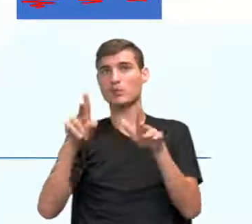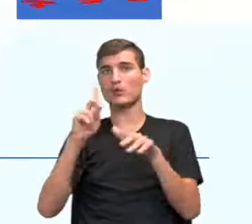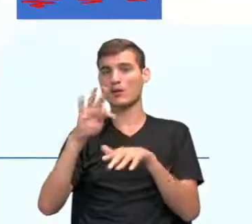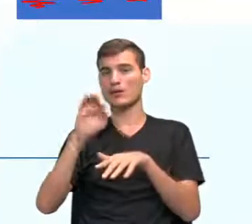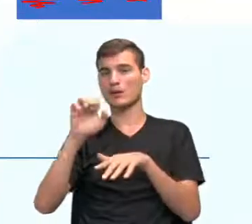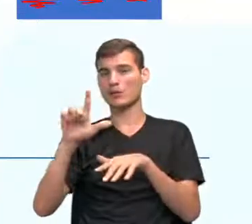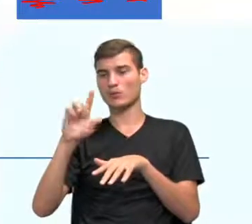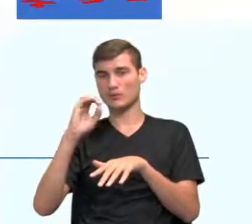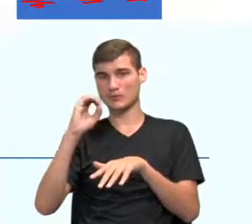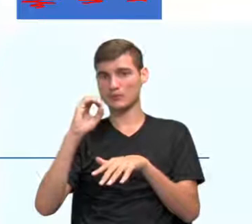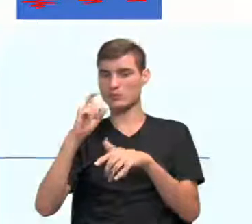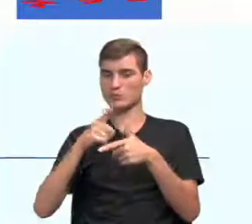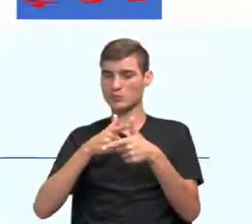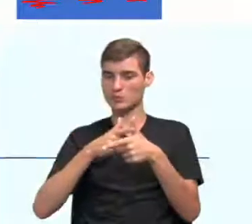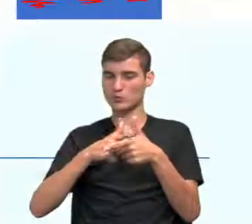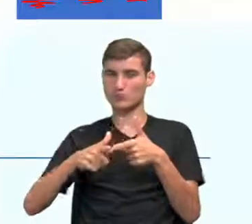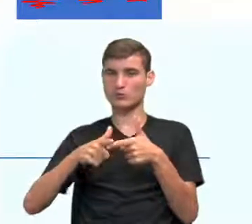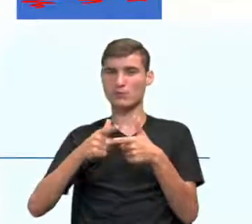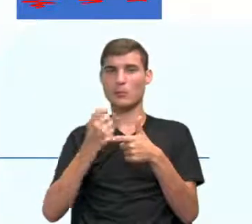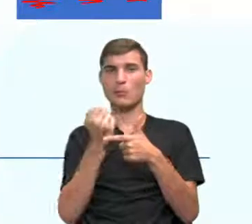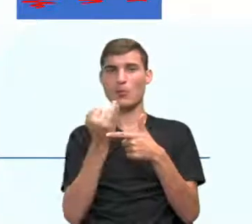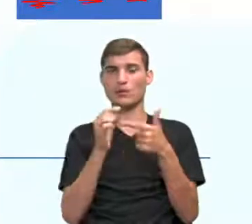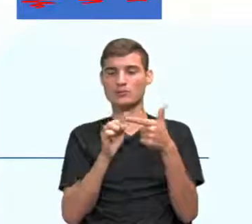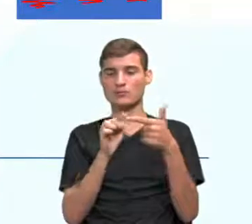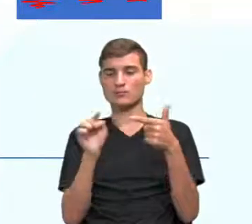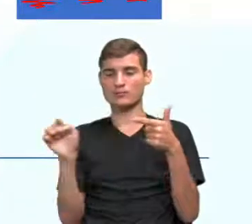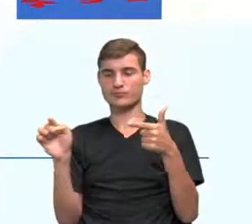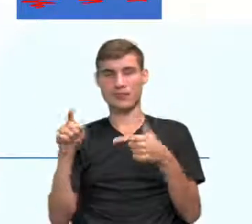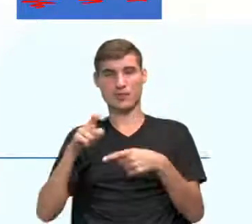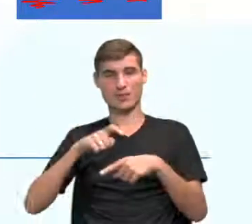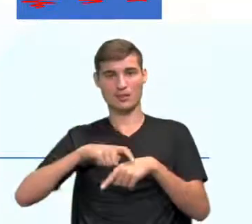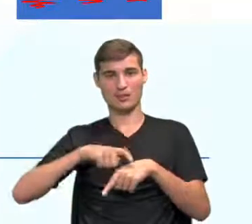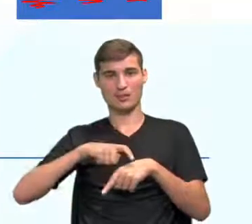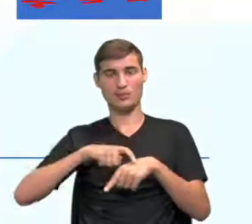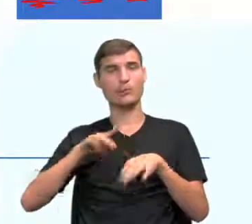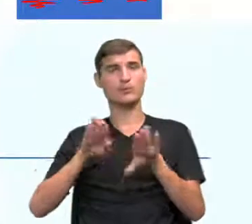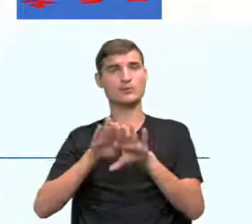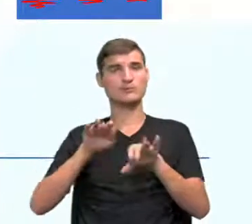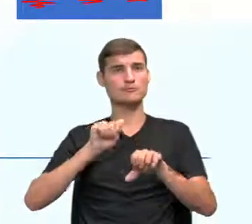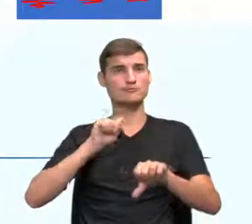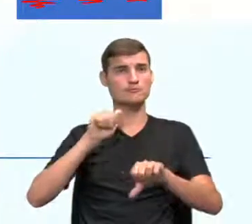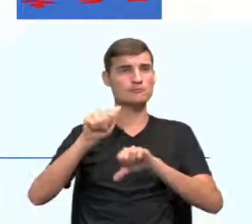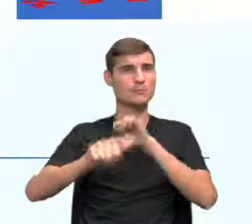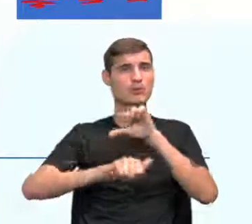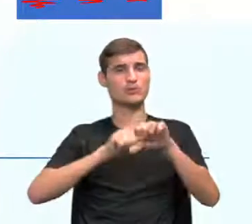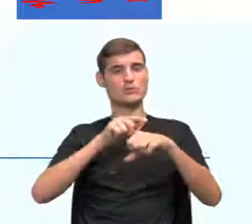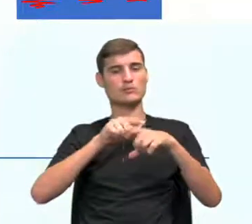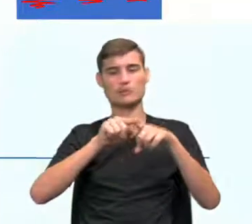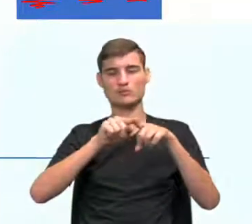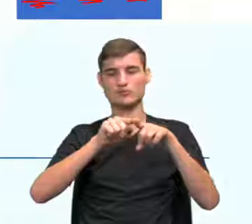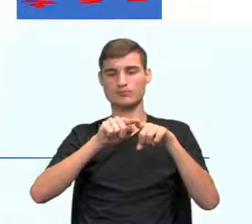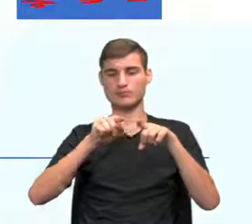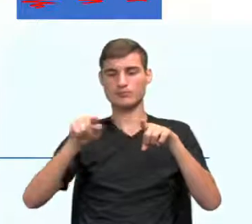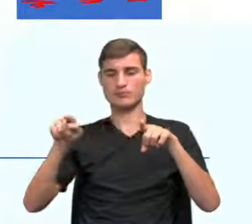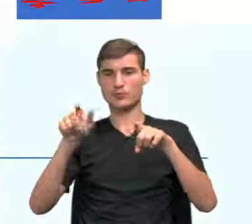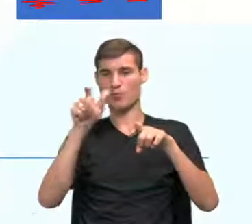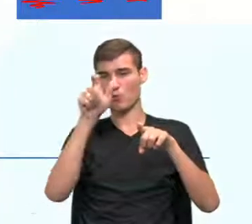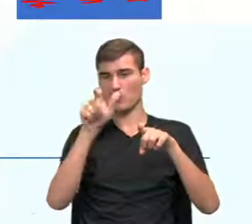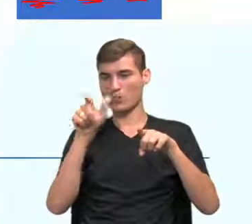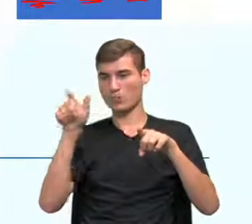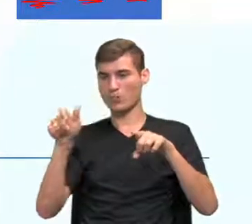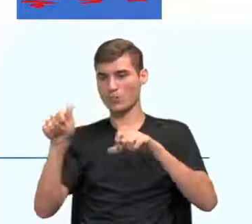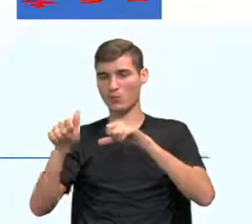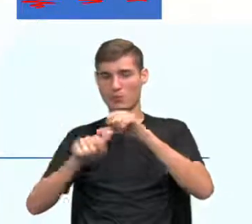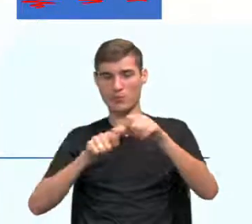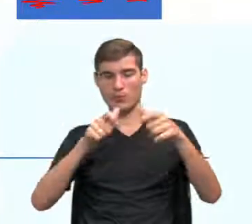tal zero dividido pelo período, e também eu posso modificar o período da minha onda. Então, eu tenho uma